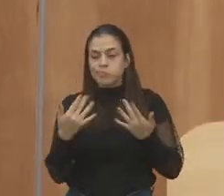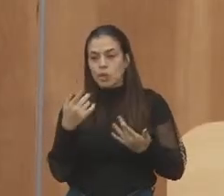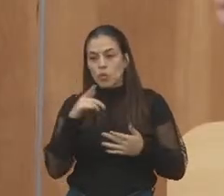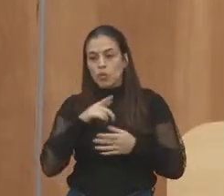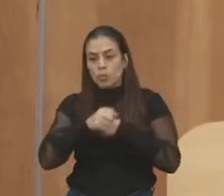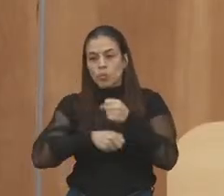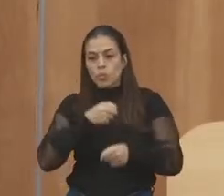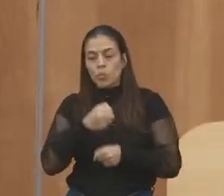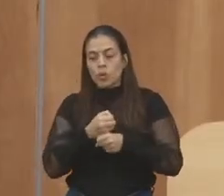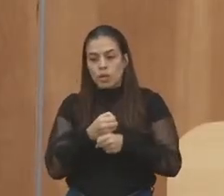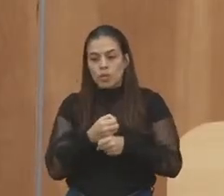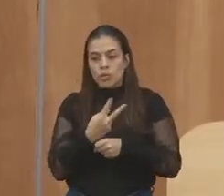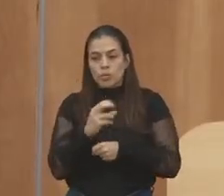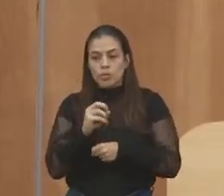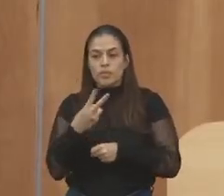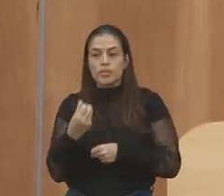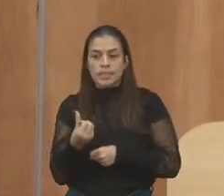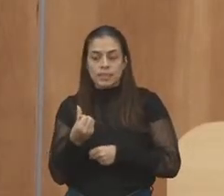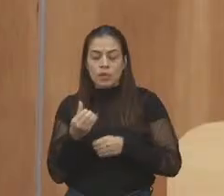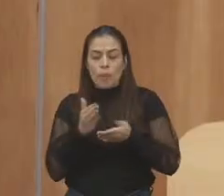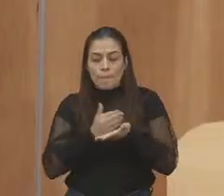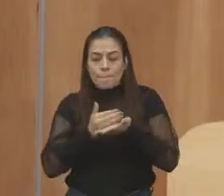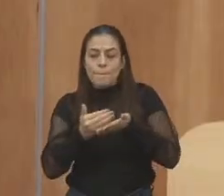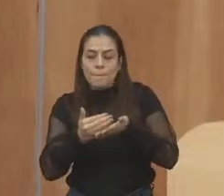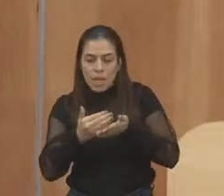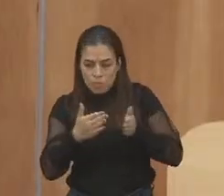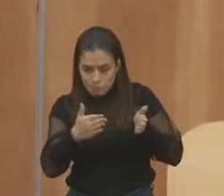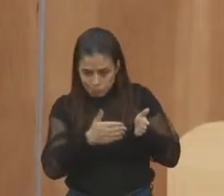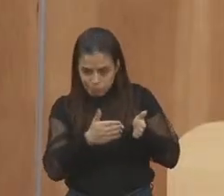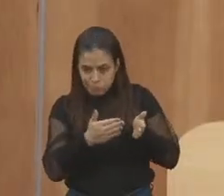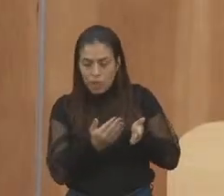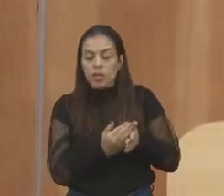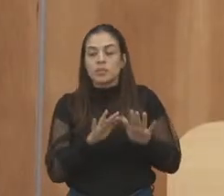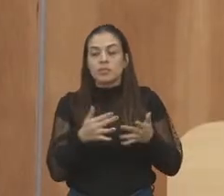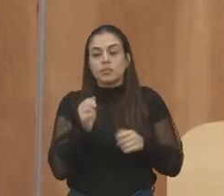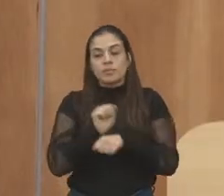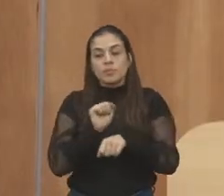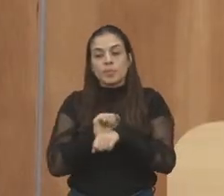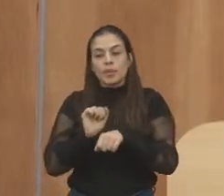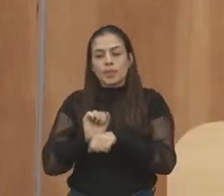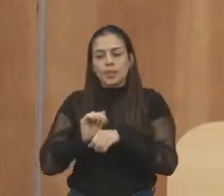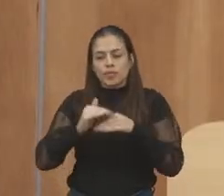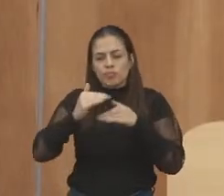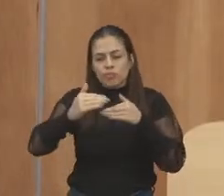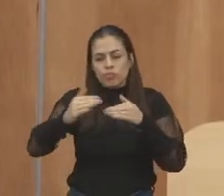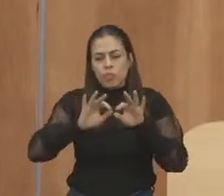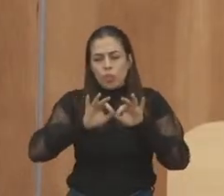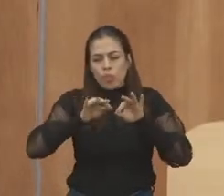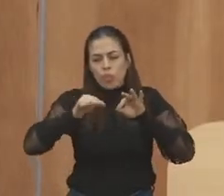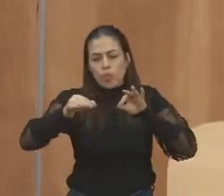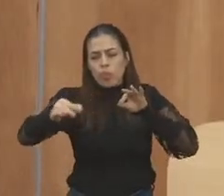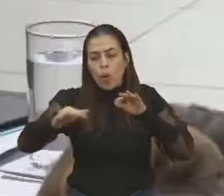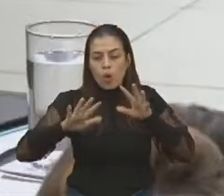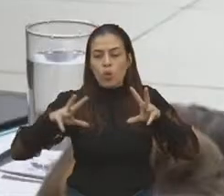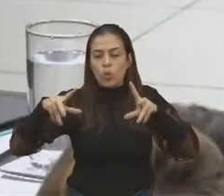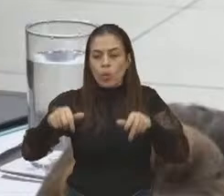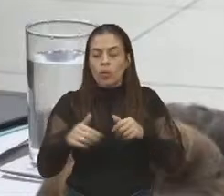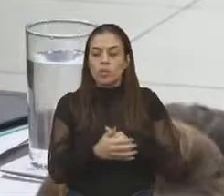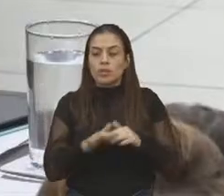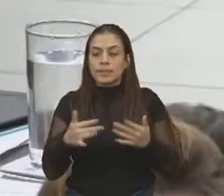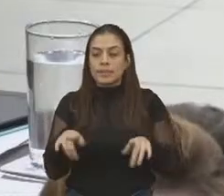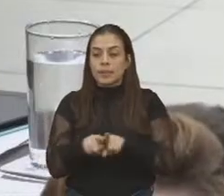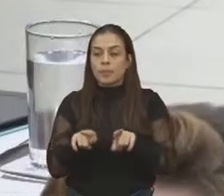o ano que vem é o trecho 1. É. E a gente espera que nos próximos anos a gente faça o trecho inteiro. E a